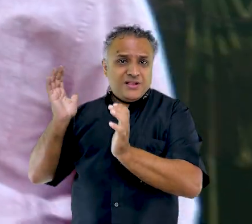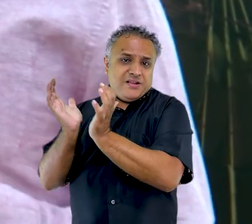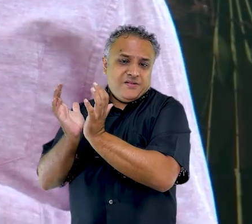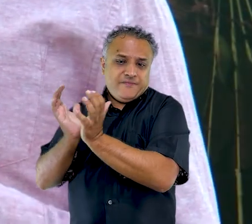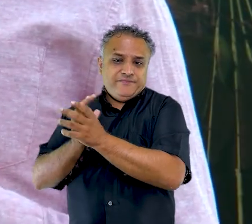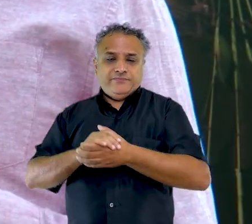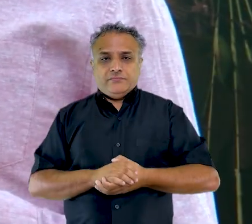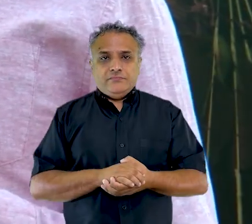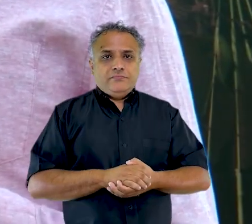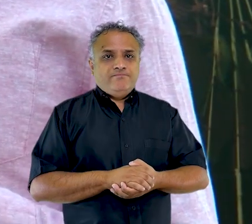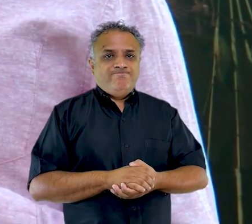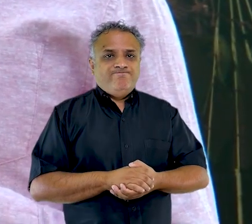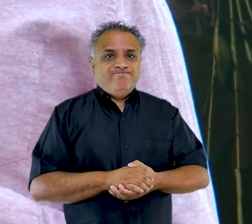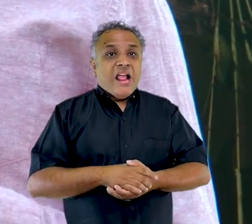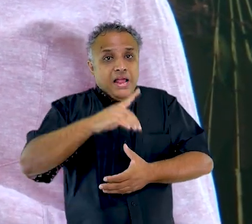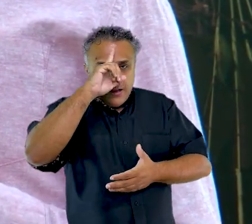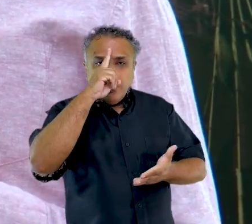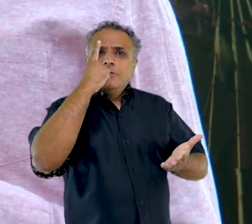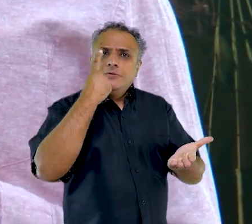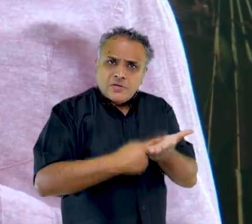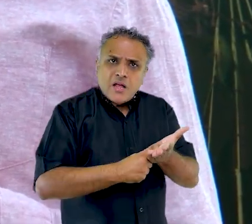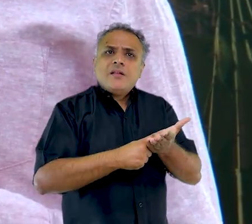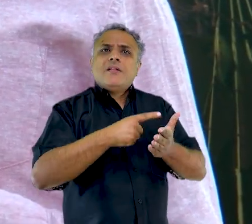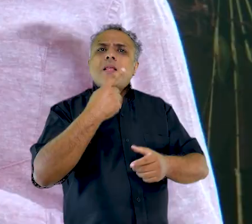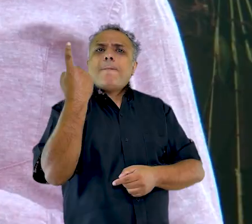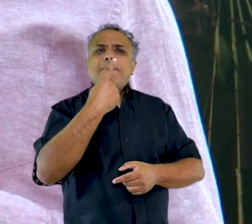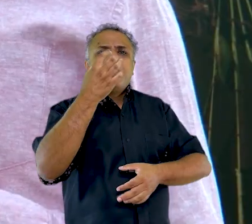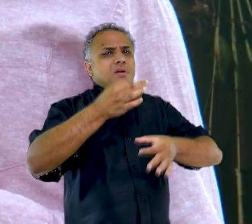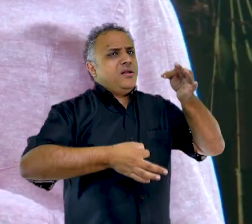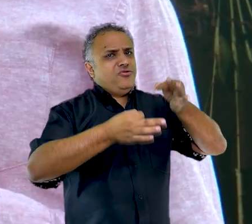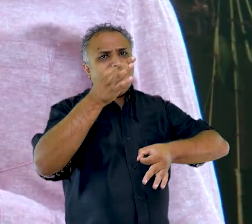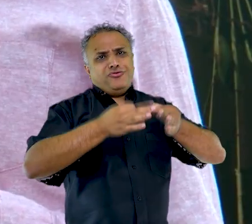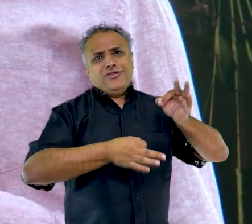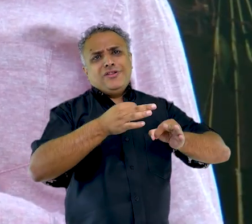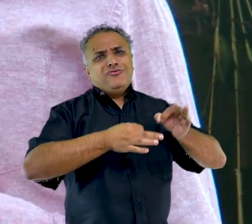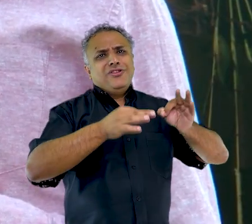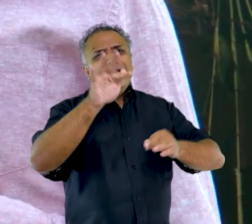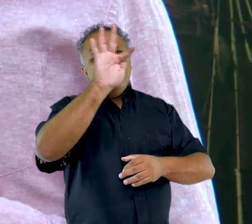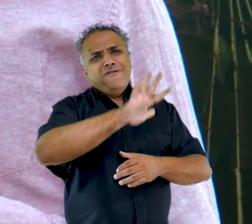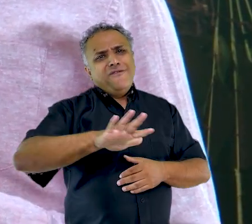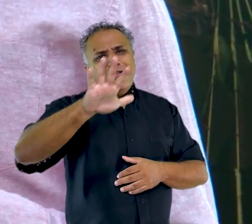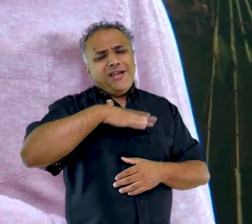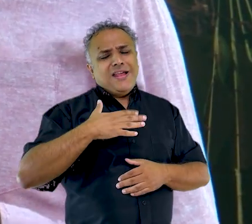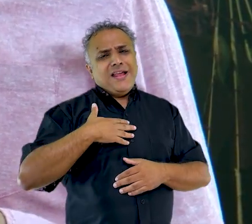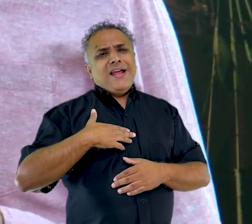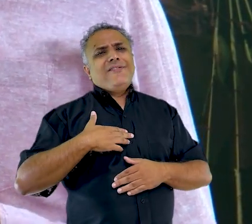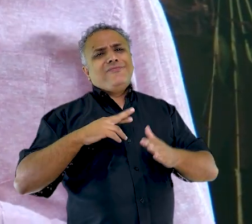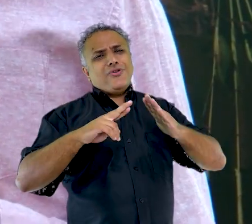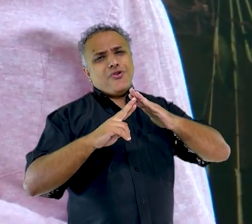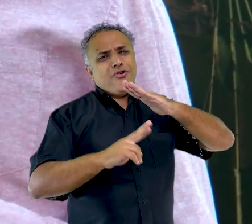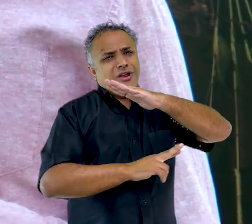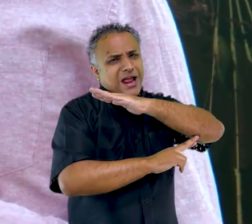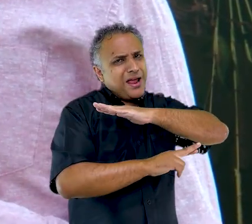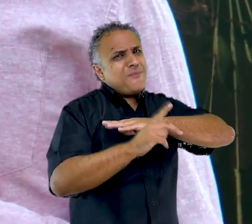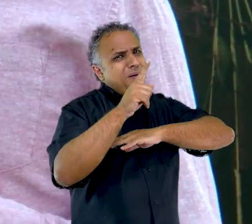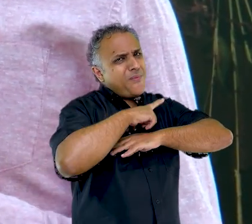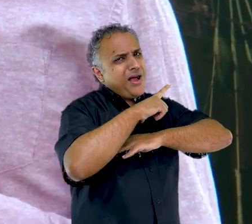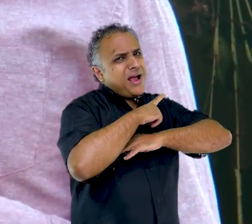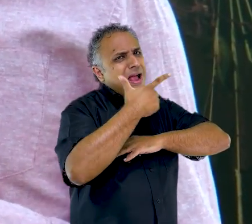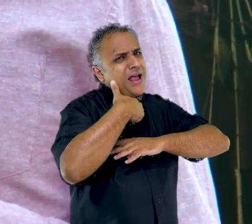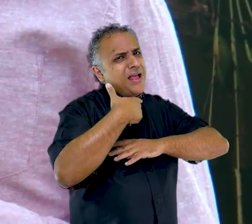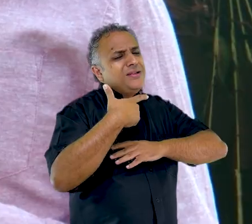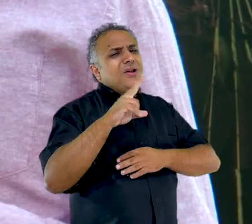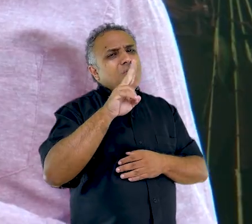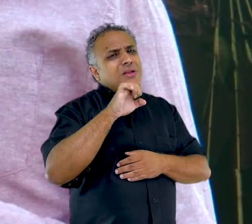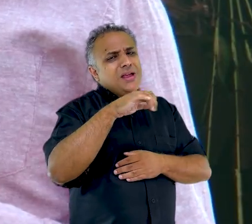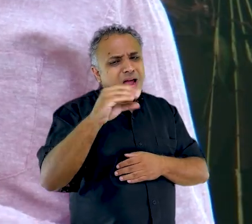comunidade. O caso teve decisão favorável já na primeira instância da Justiça Federal em Roraima, mas a União recorreu e a questão